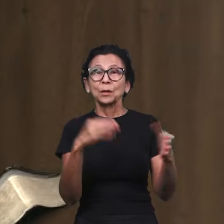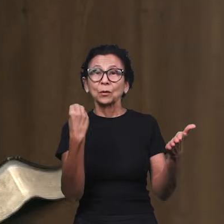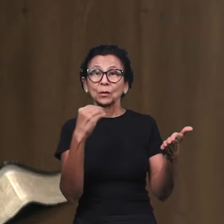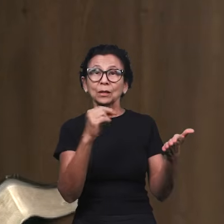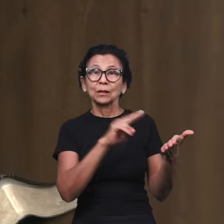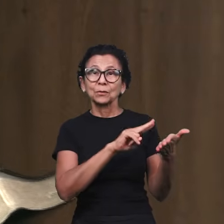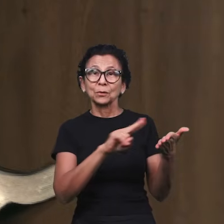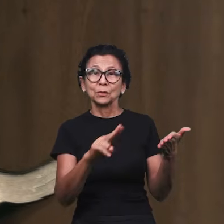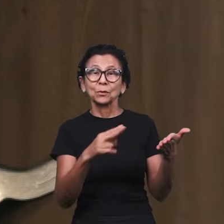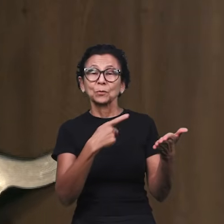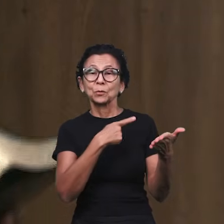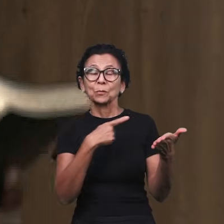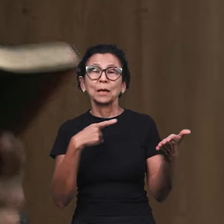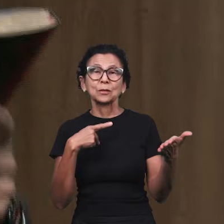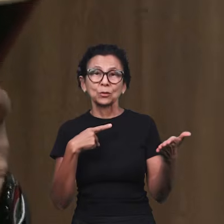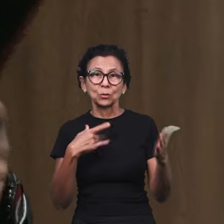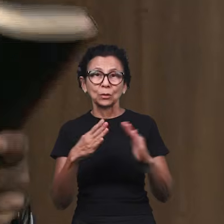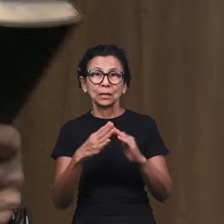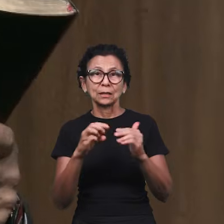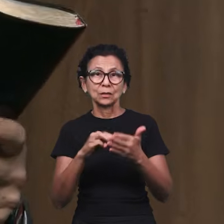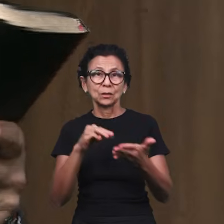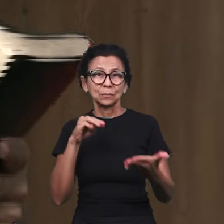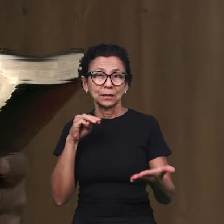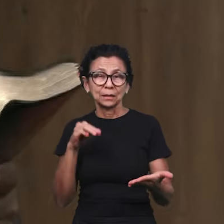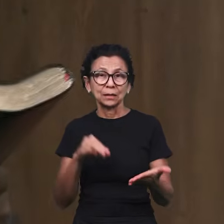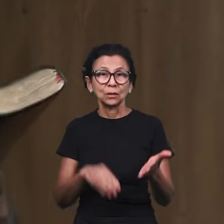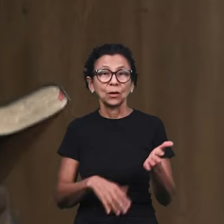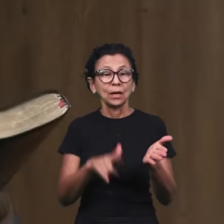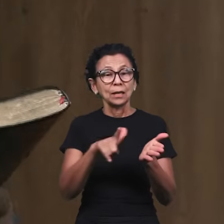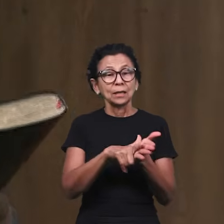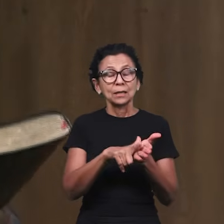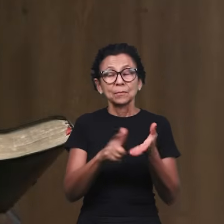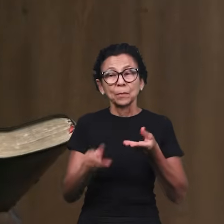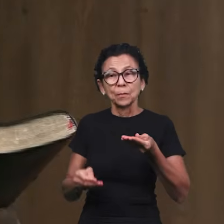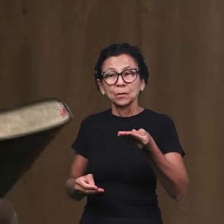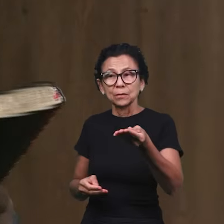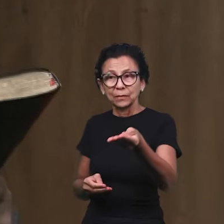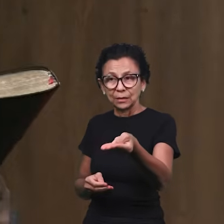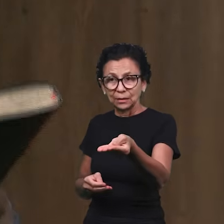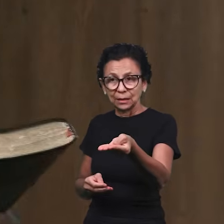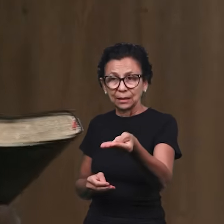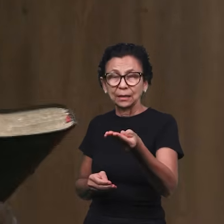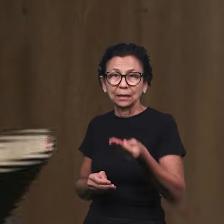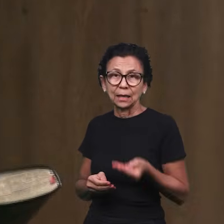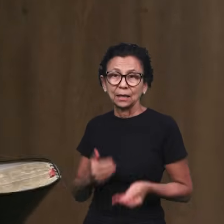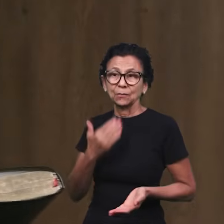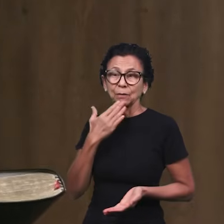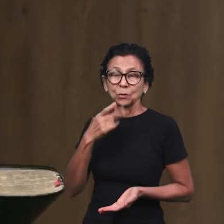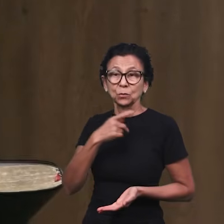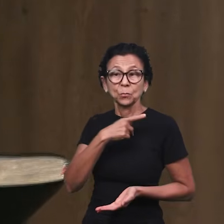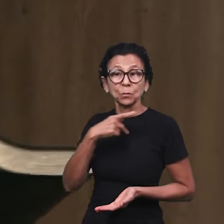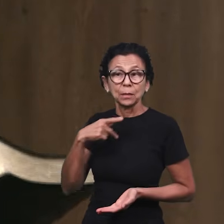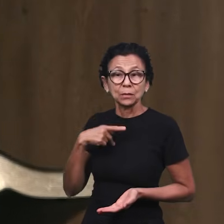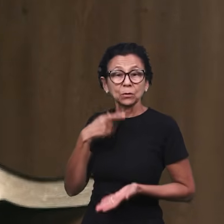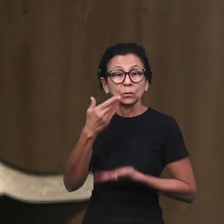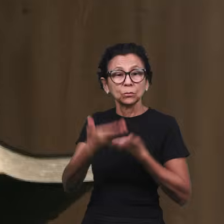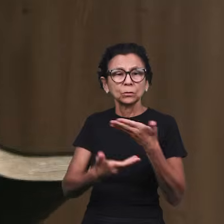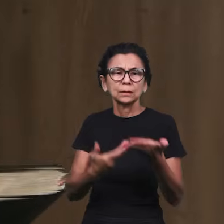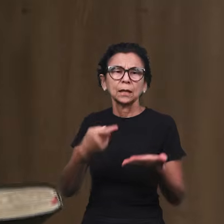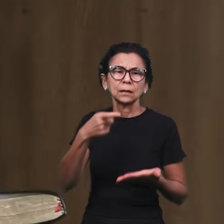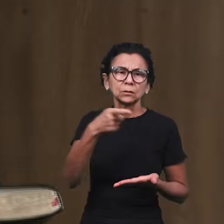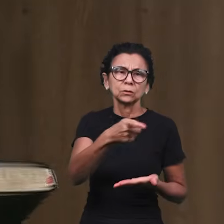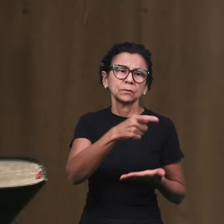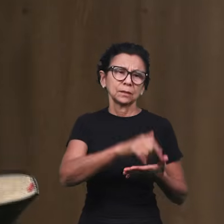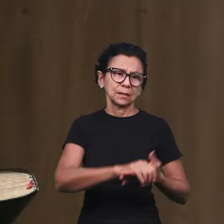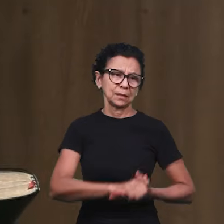Maranata e você vai entregar esse papel a ele, vai dizer para ele cuidar de você, que você precisa